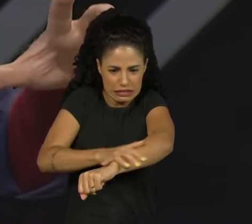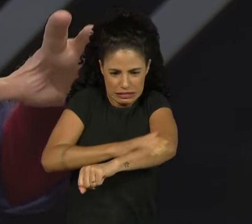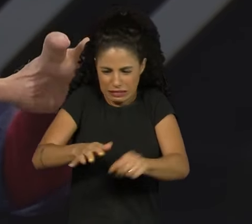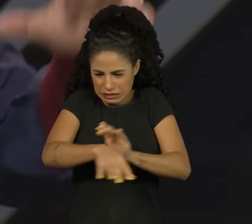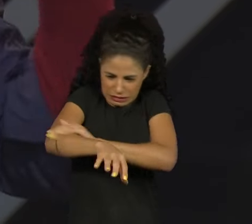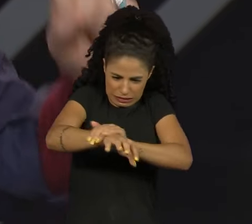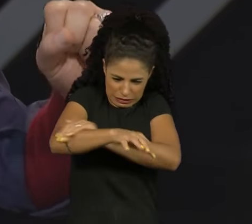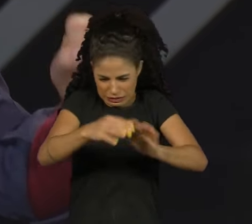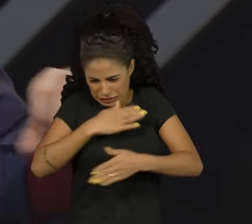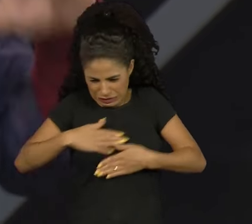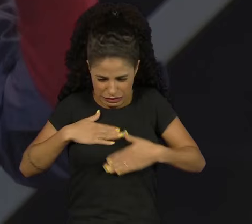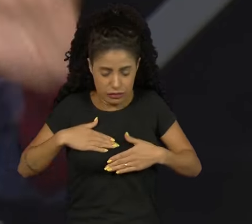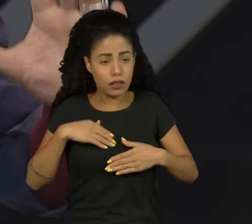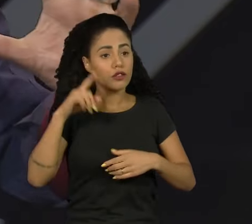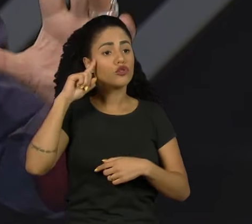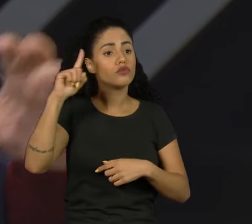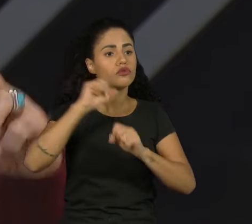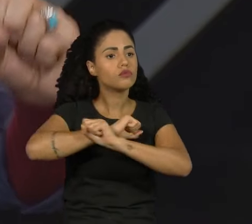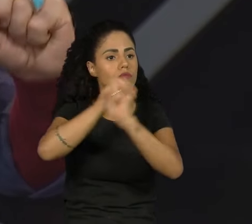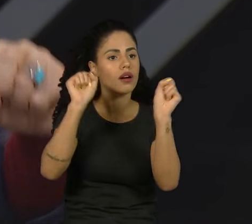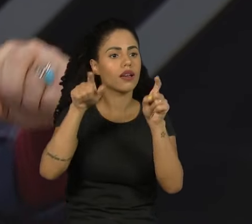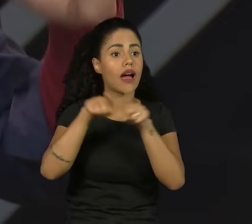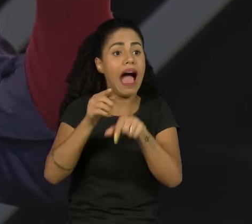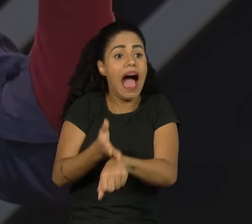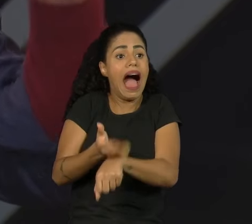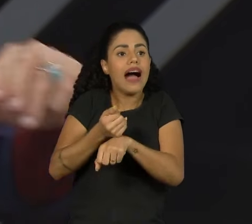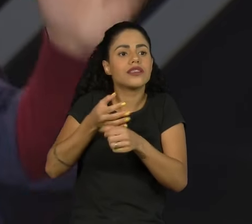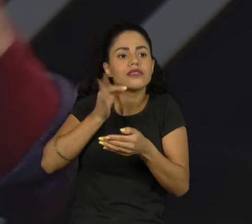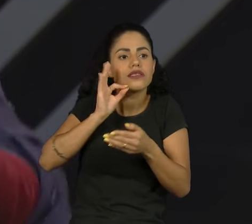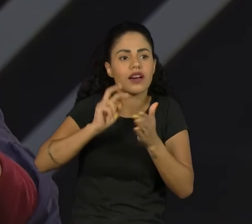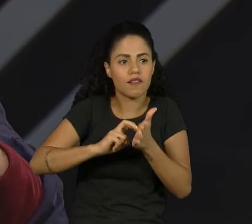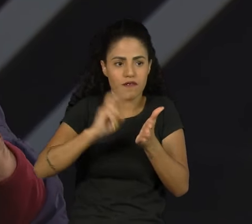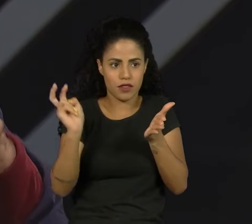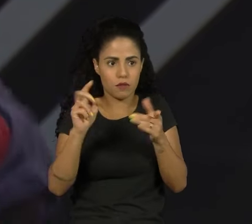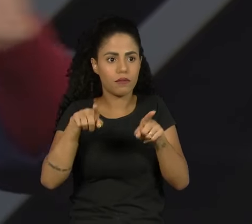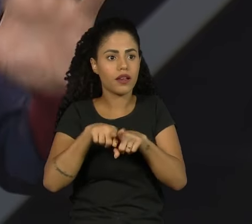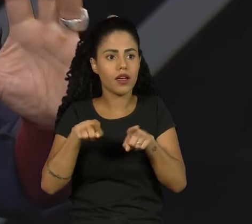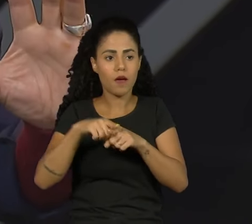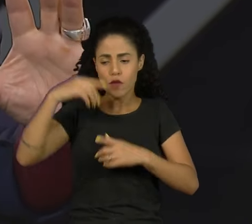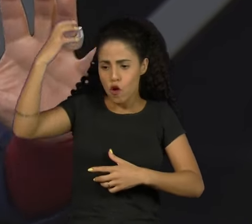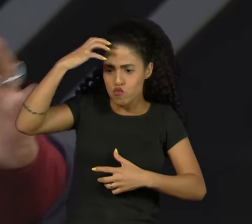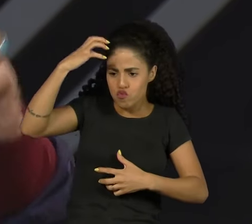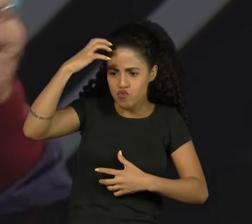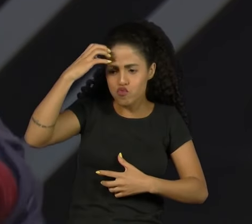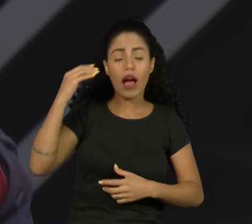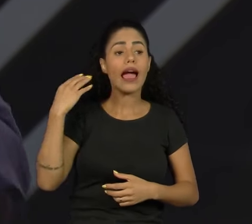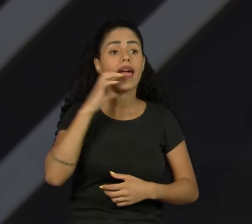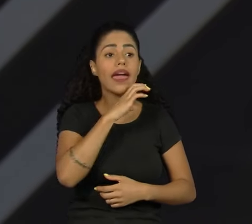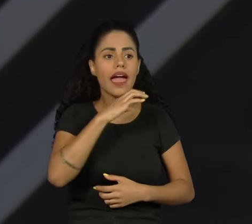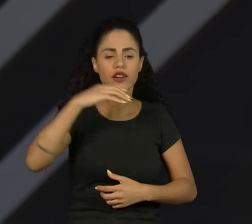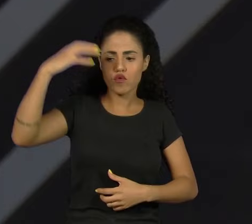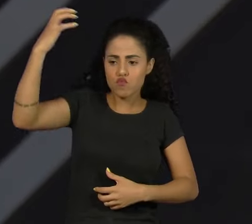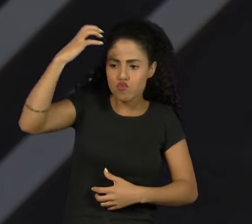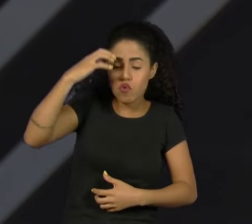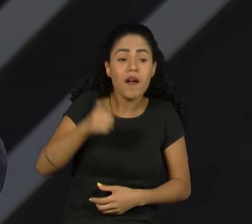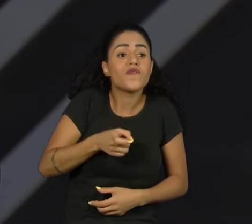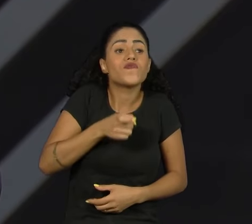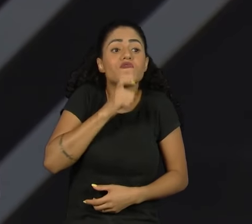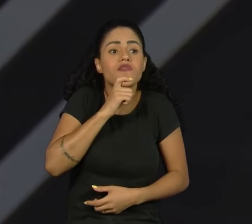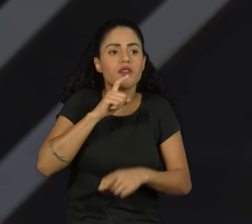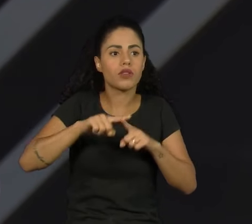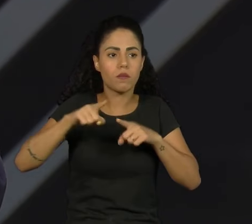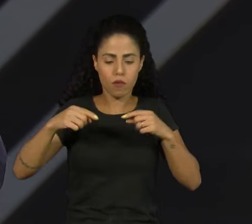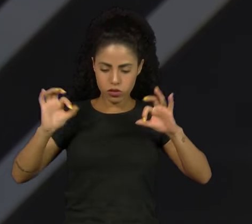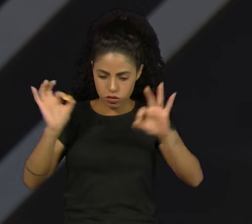De manhã, acordava, antes do café da manhã, banho quente, frio, gostoso. Em seguida, esfregar a